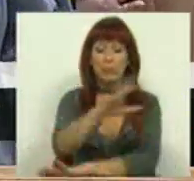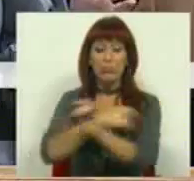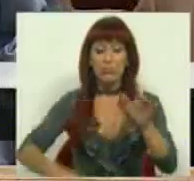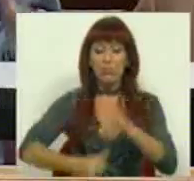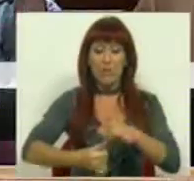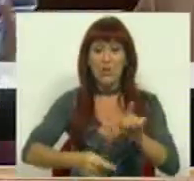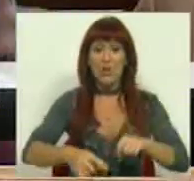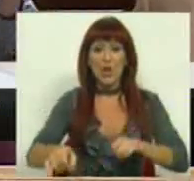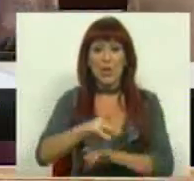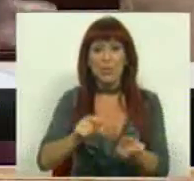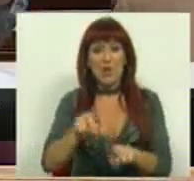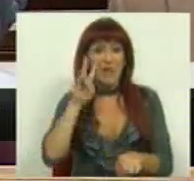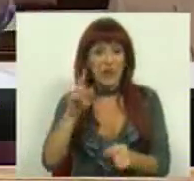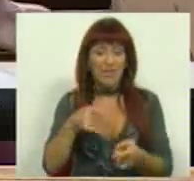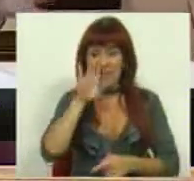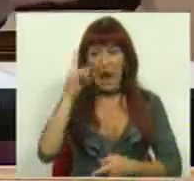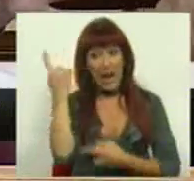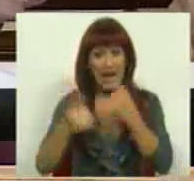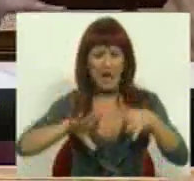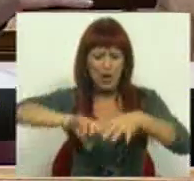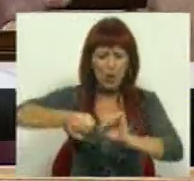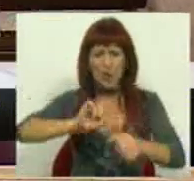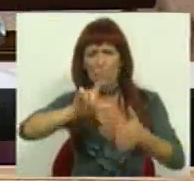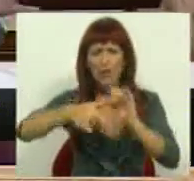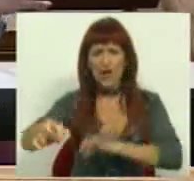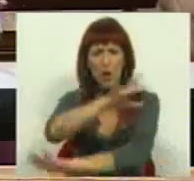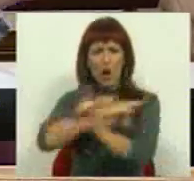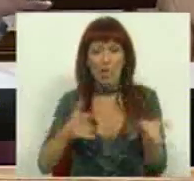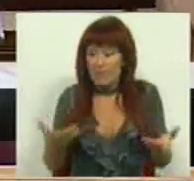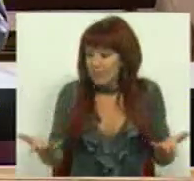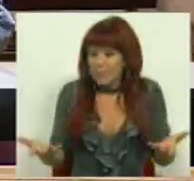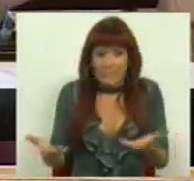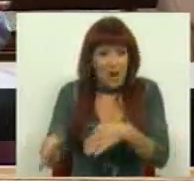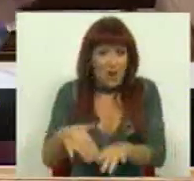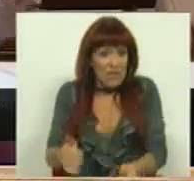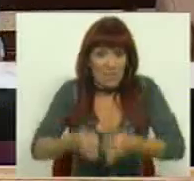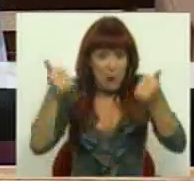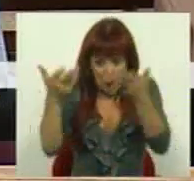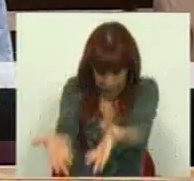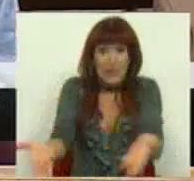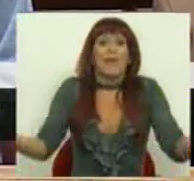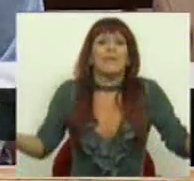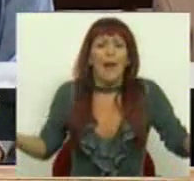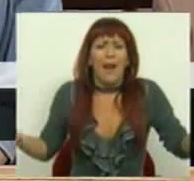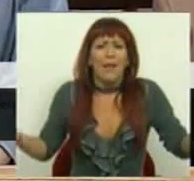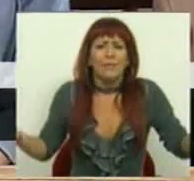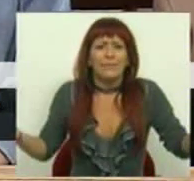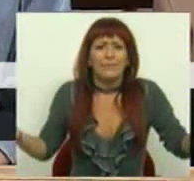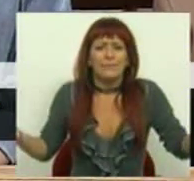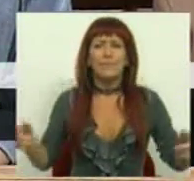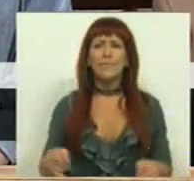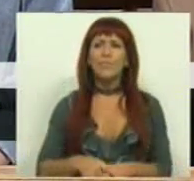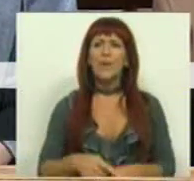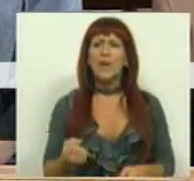é preciso ver. Se alguém quisesse destruir o projeto europeu, não tinha feito melhor do que isto.